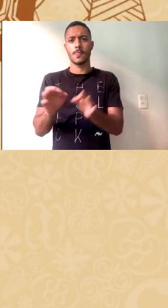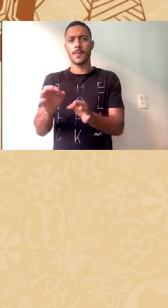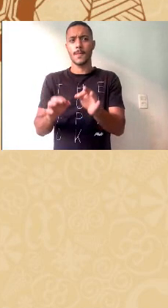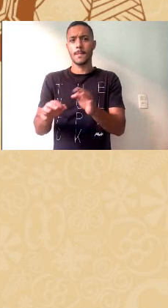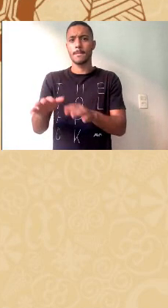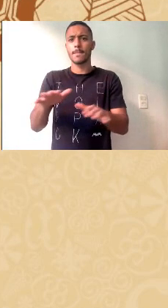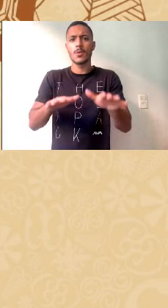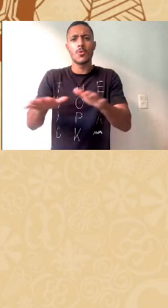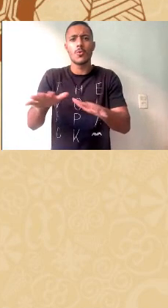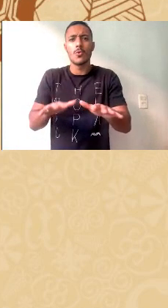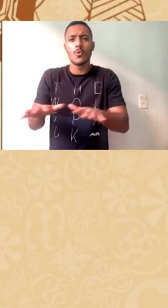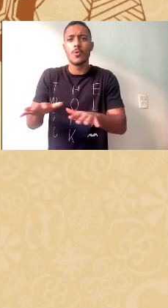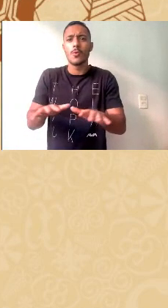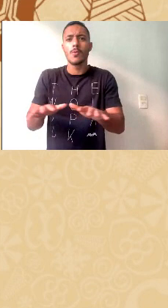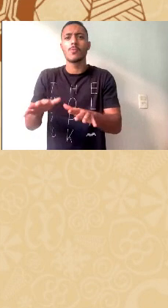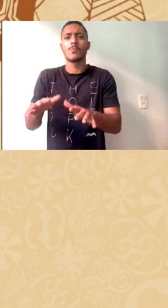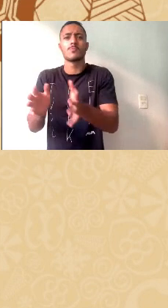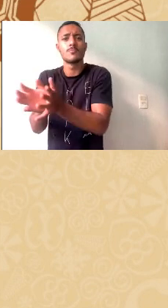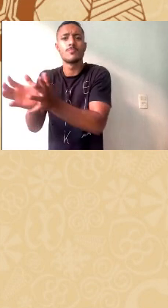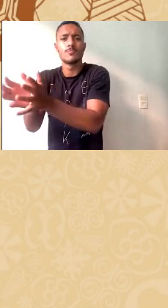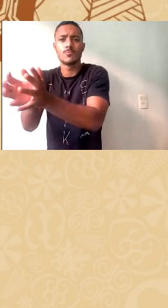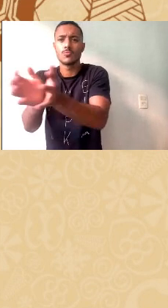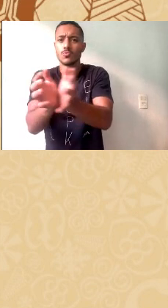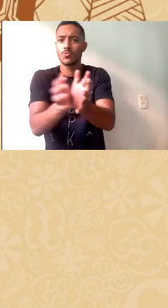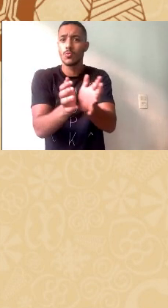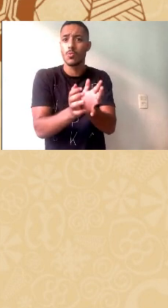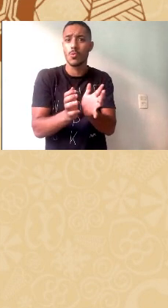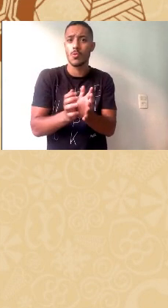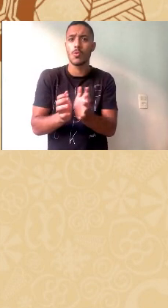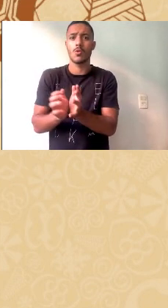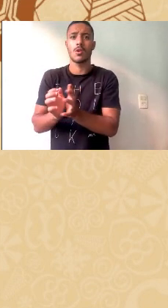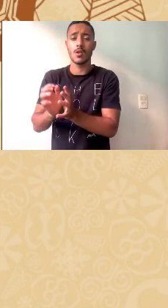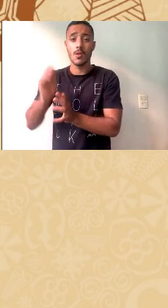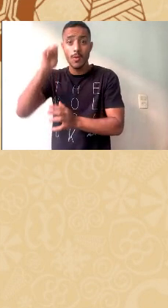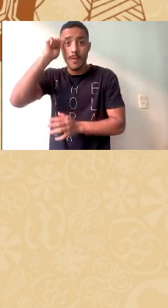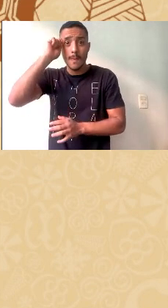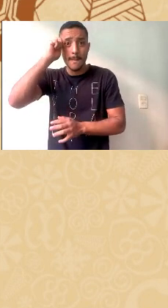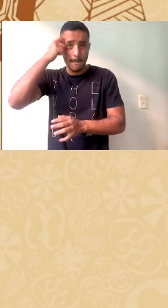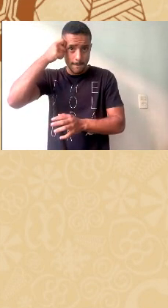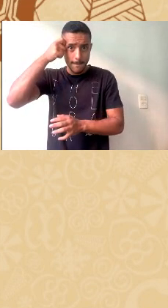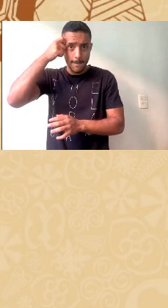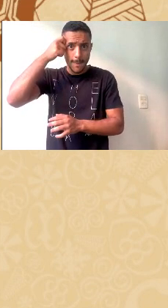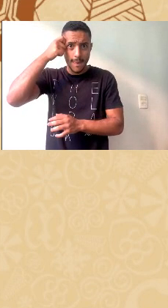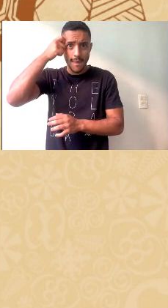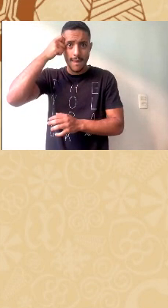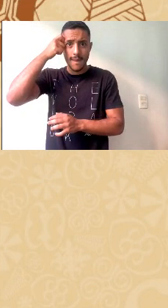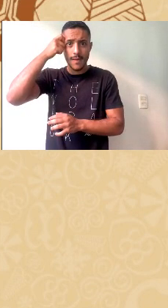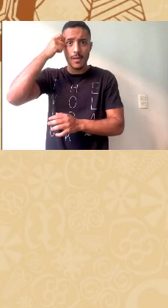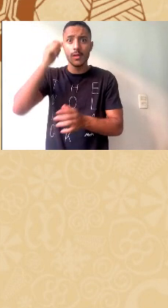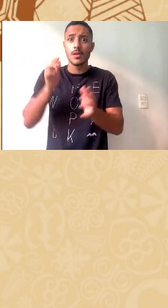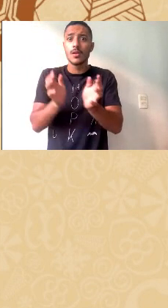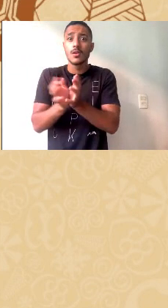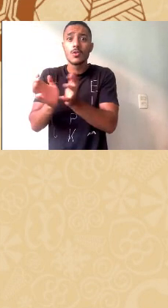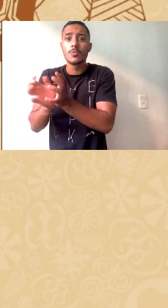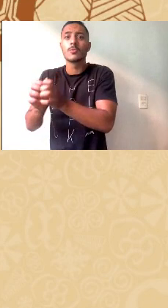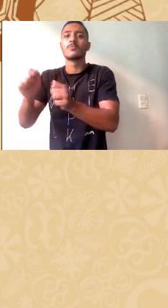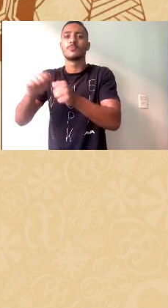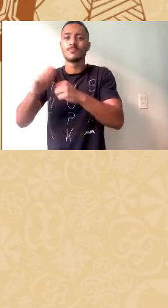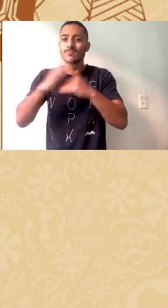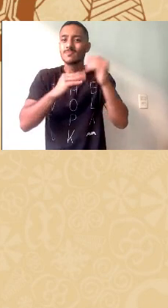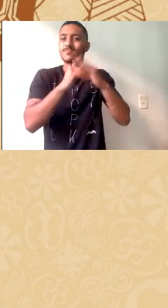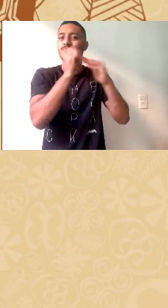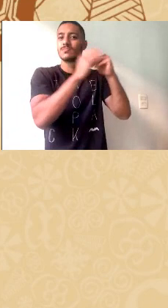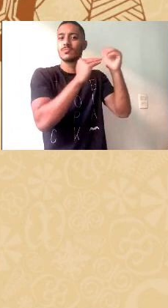muito corpo, né, para organizações negras, a mobilização racial negra e grupos que foram se constituindo. Então, nesse